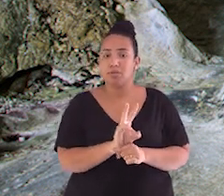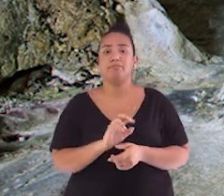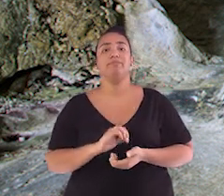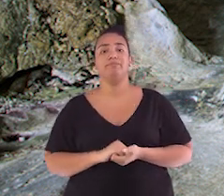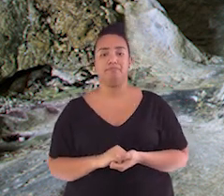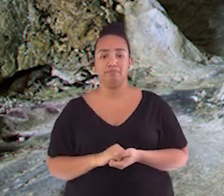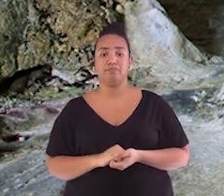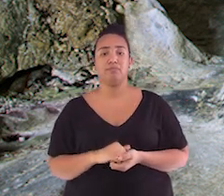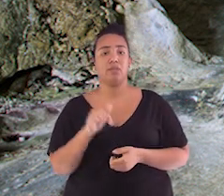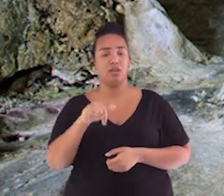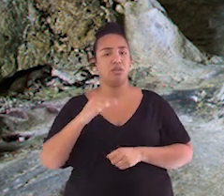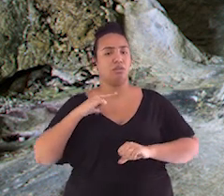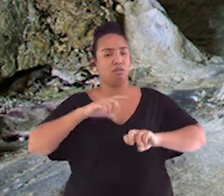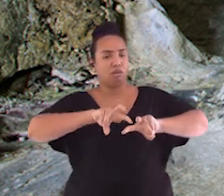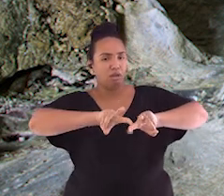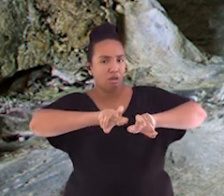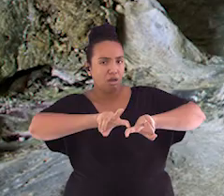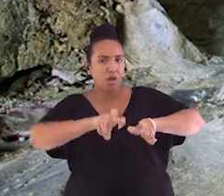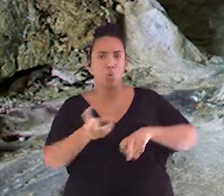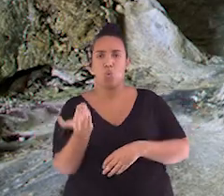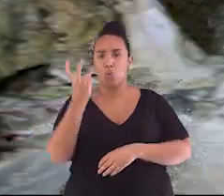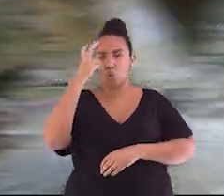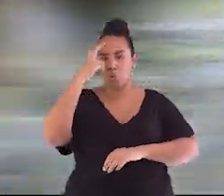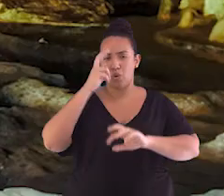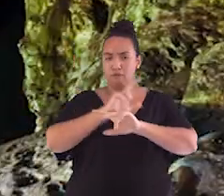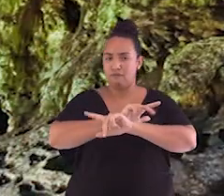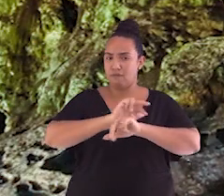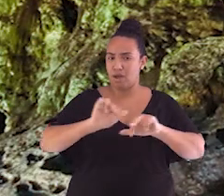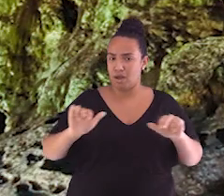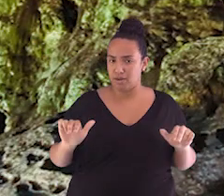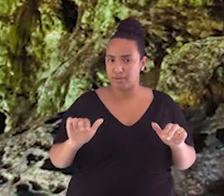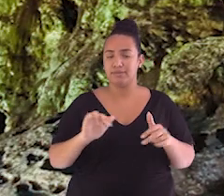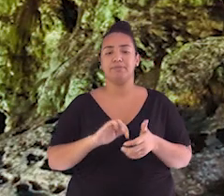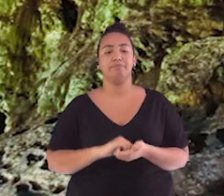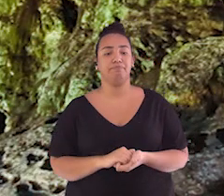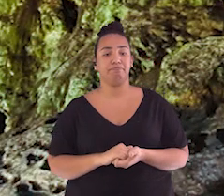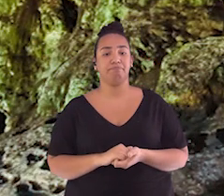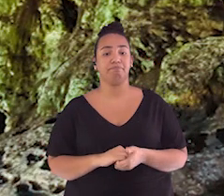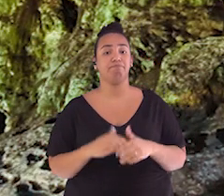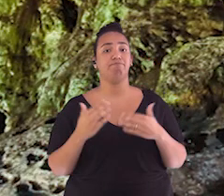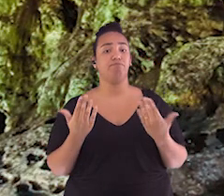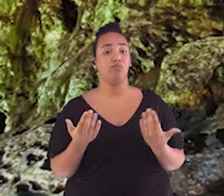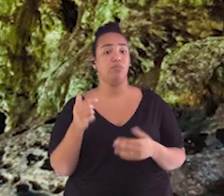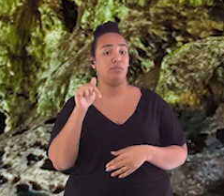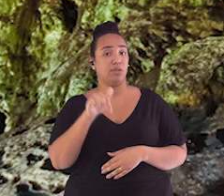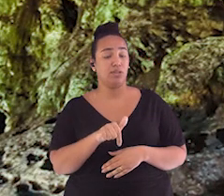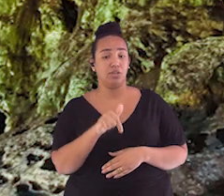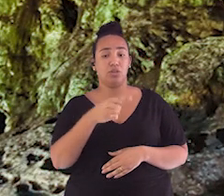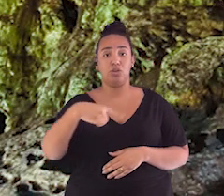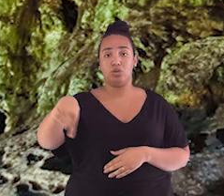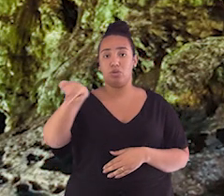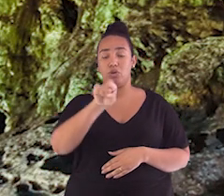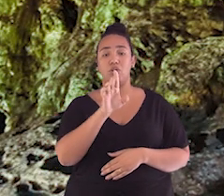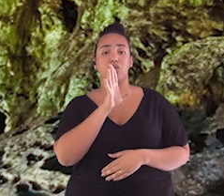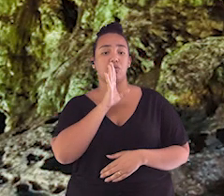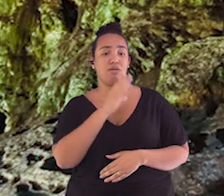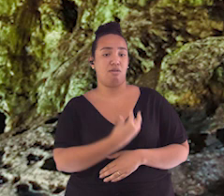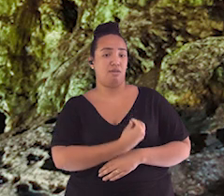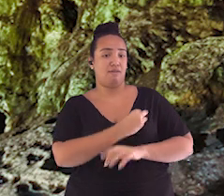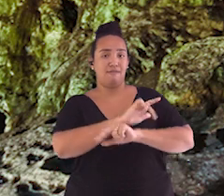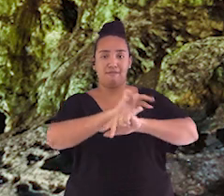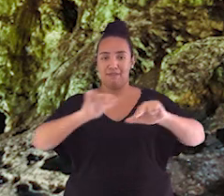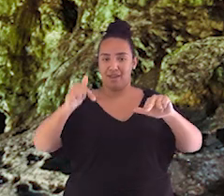biológico, arqueológico e cultural. Um dos tesouros mais desconhecidos da biodiversidade brasileira